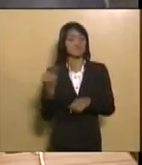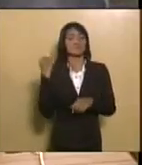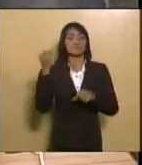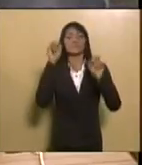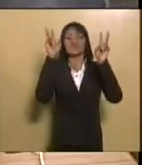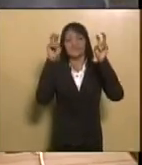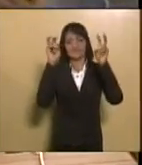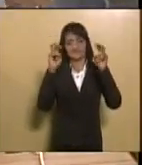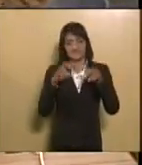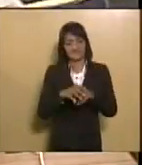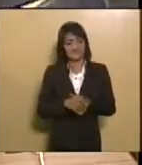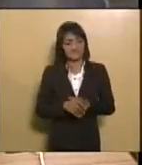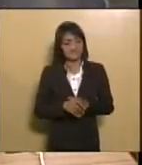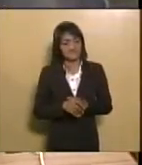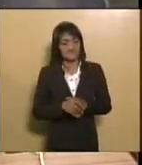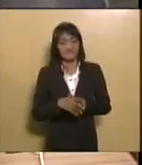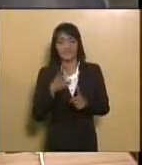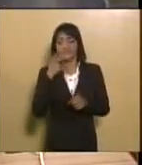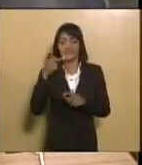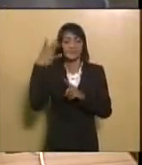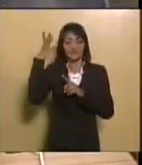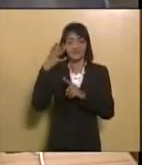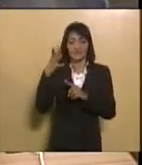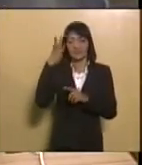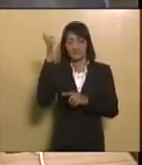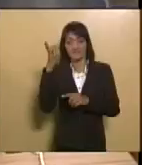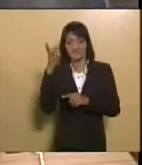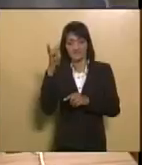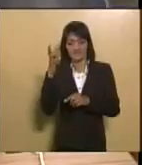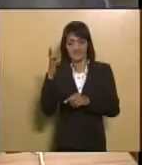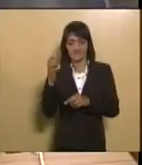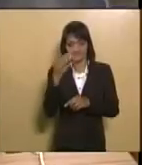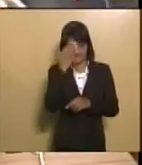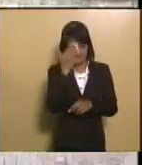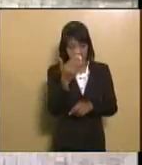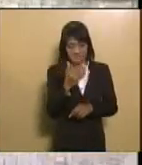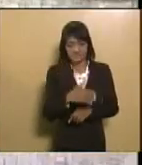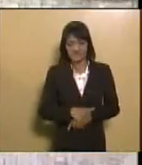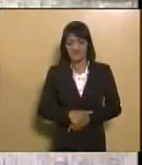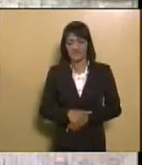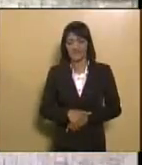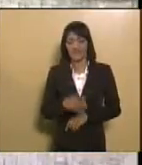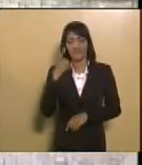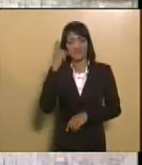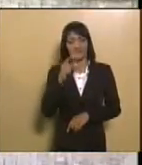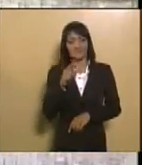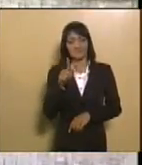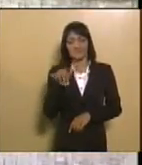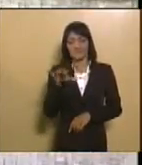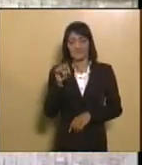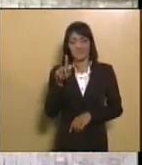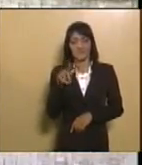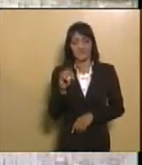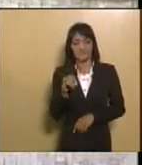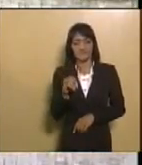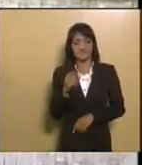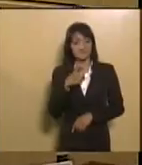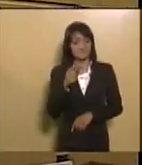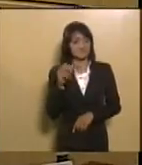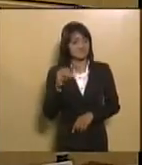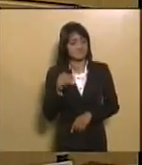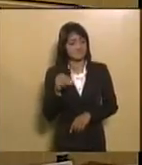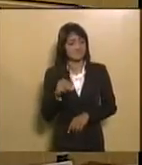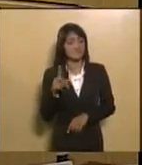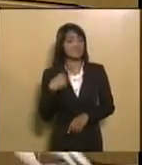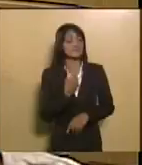importante, todo o meu tempo e o meu pronunciamento fica para amanhã. Muito obrigada. Deputada Jorge, tem mais 20 minutos. Agradeço, deputada Maria. E é essa a